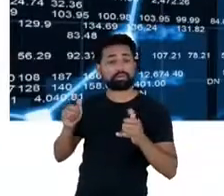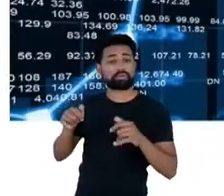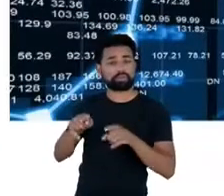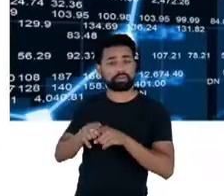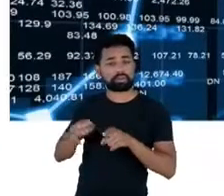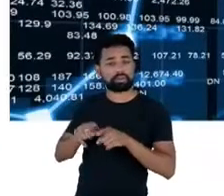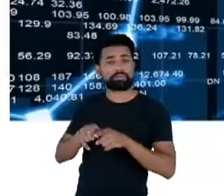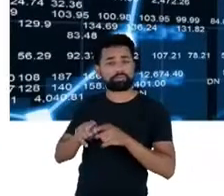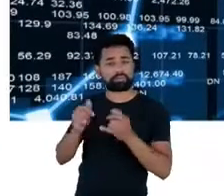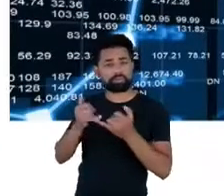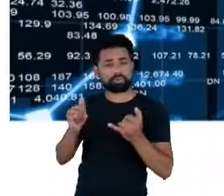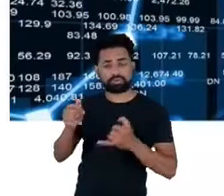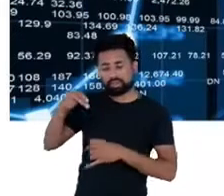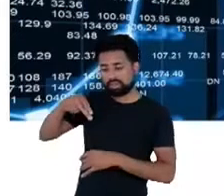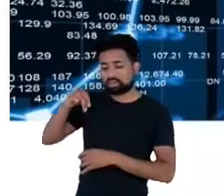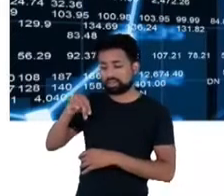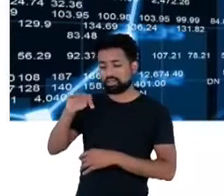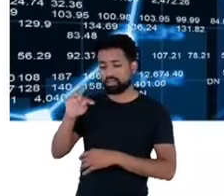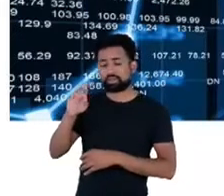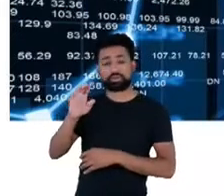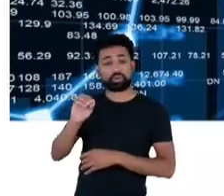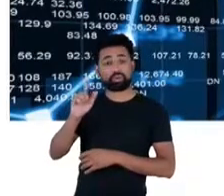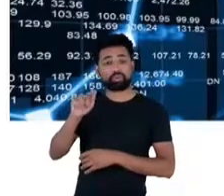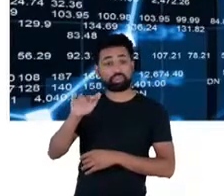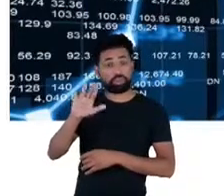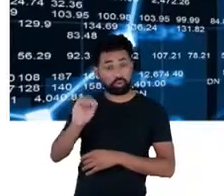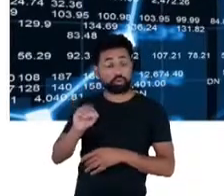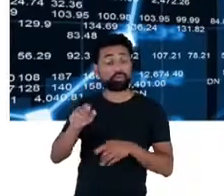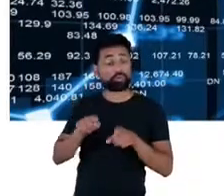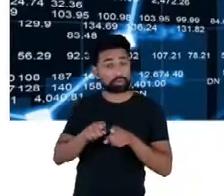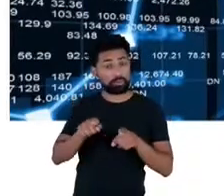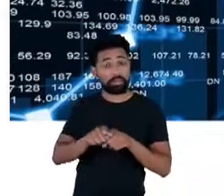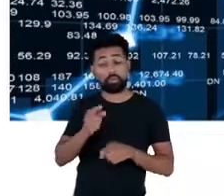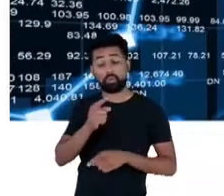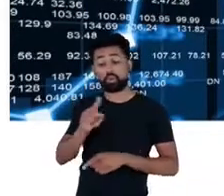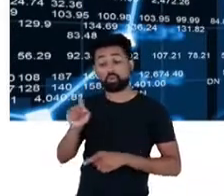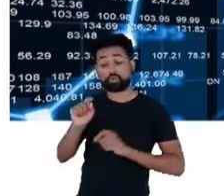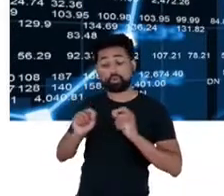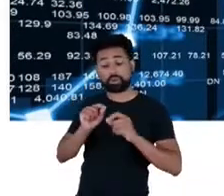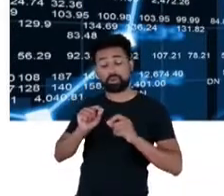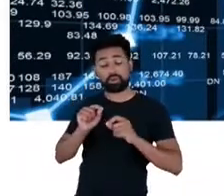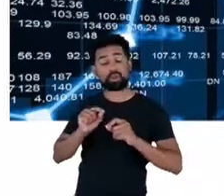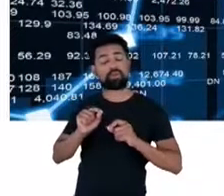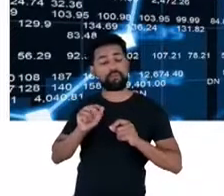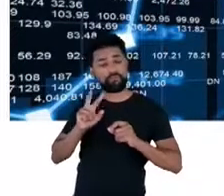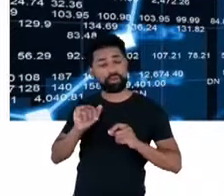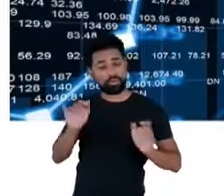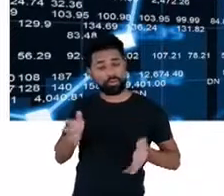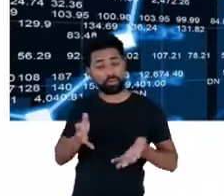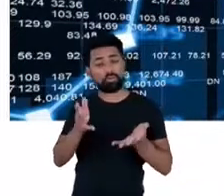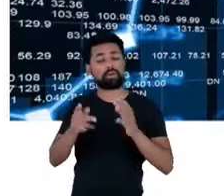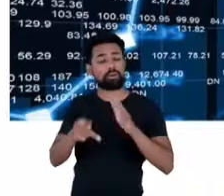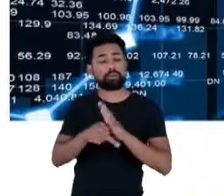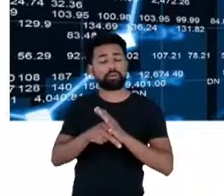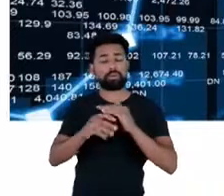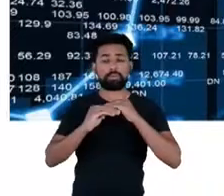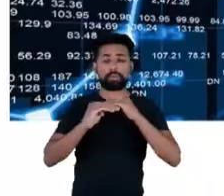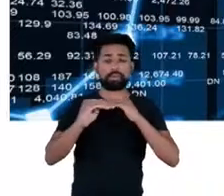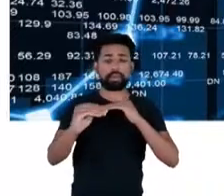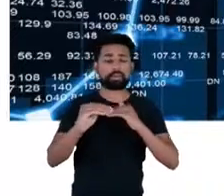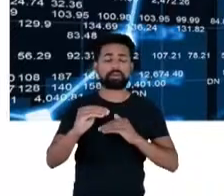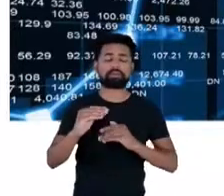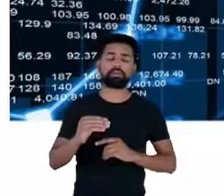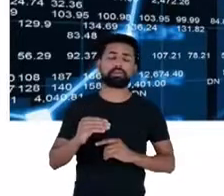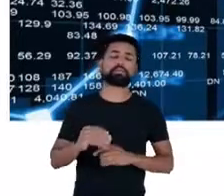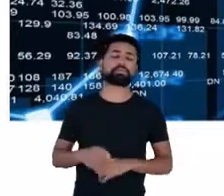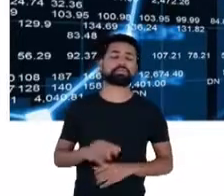hidrogênio. E, por último, também vamos promover os padrões técnicos e políticas de mercado.